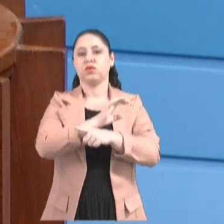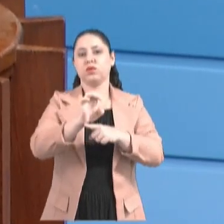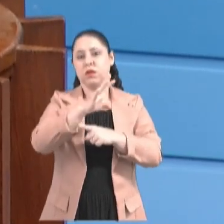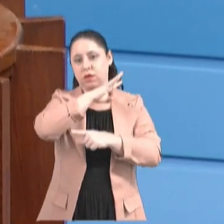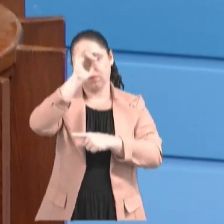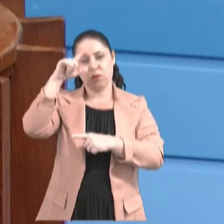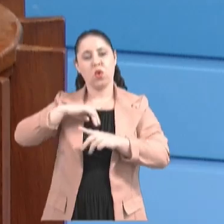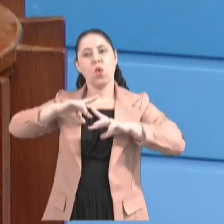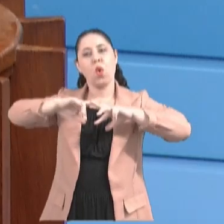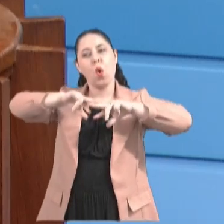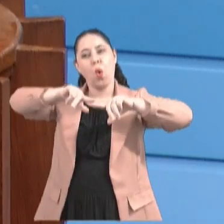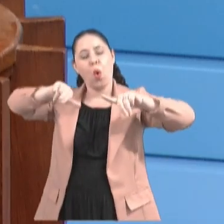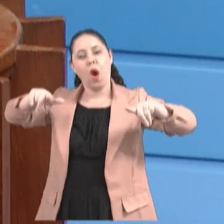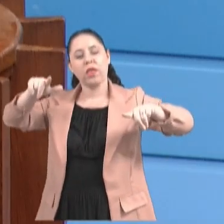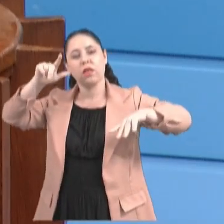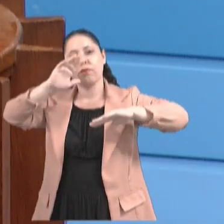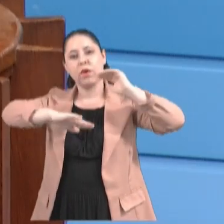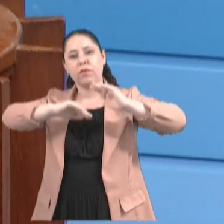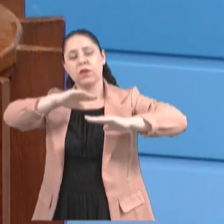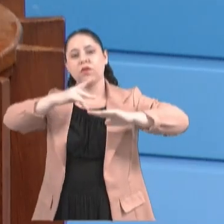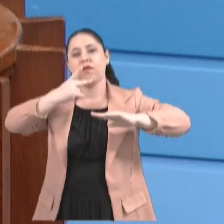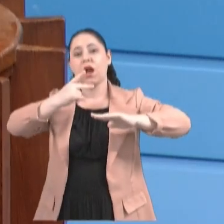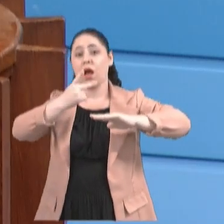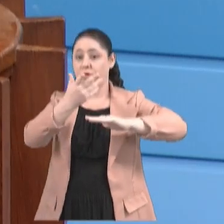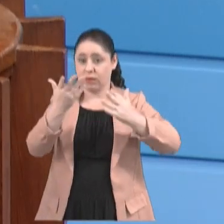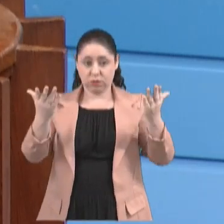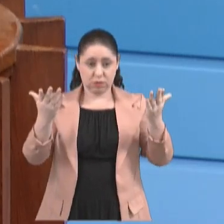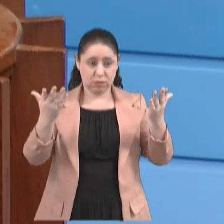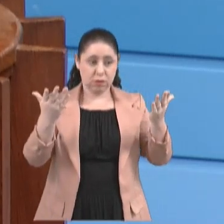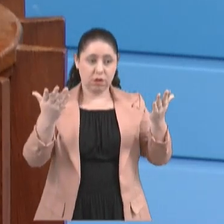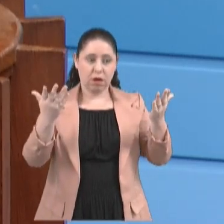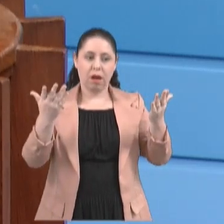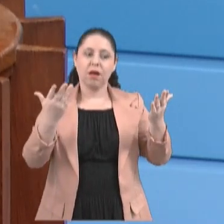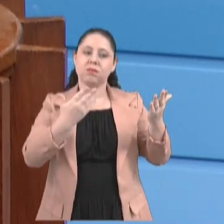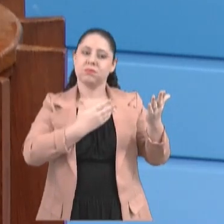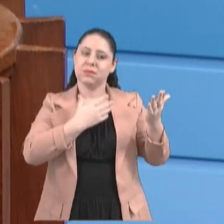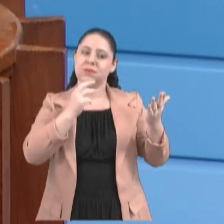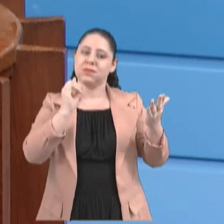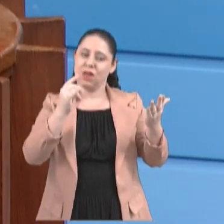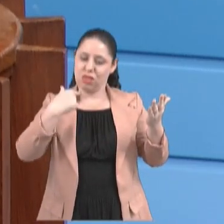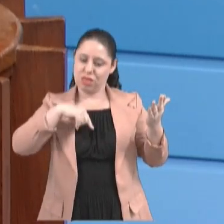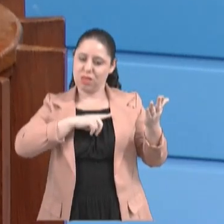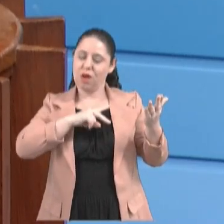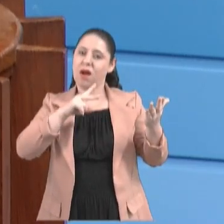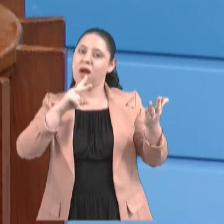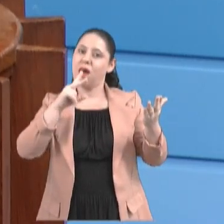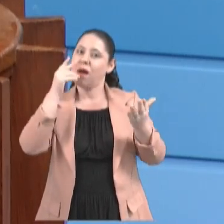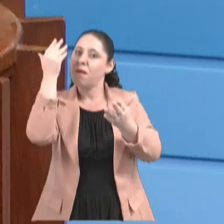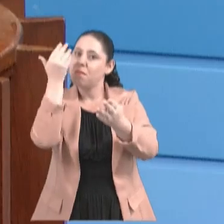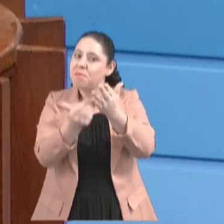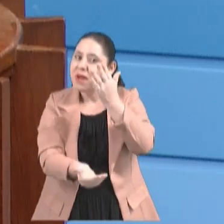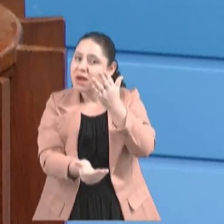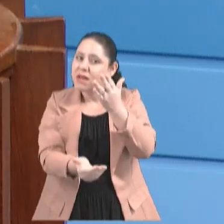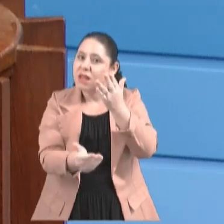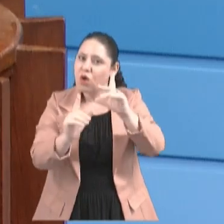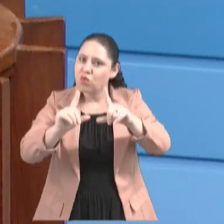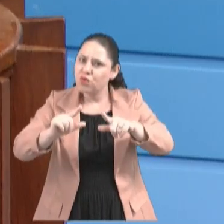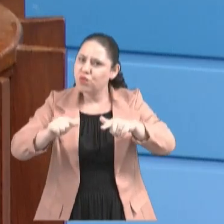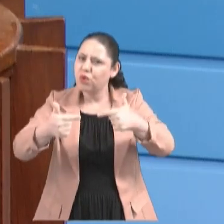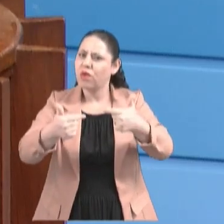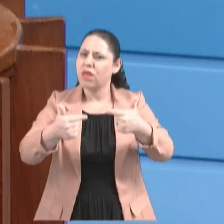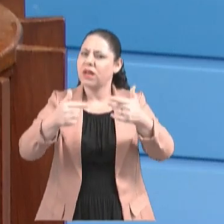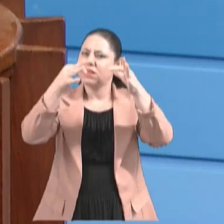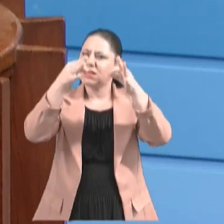Mato Grosso do Sul, entre outras atribuições. Só quero dizer aos colegas que, se nós perdermos essa batalha